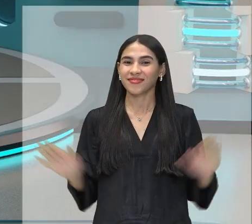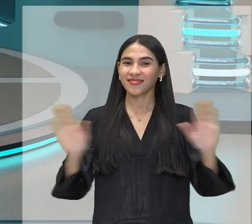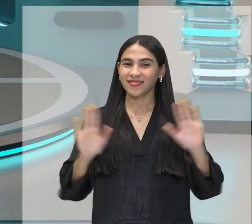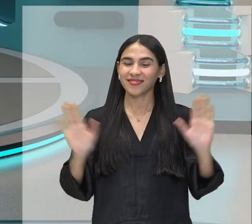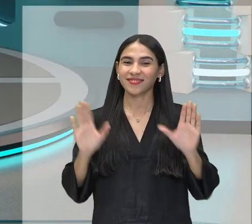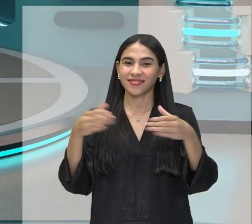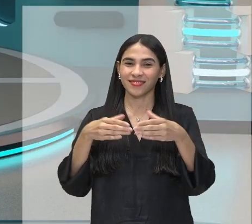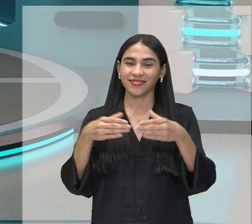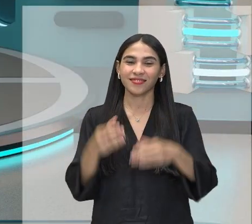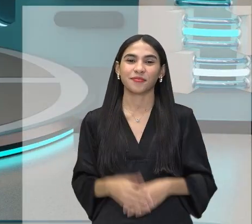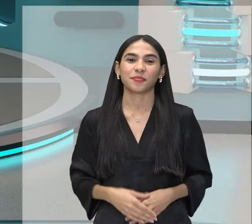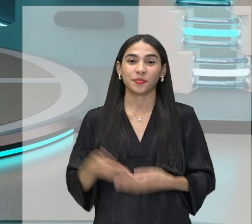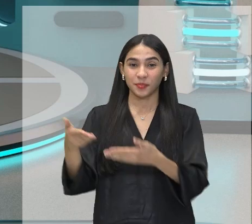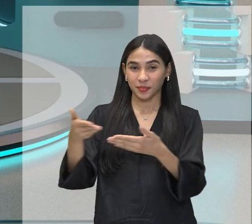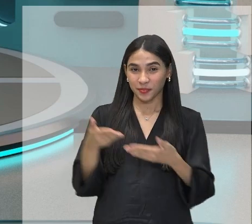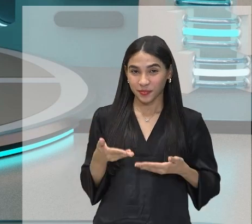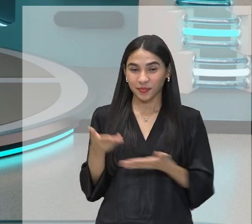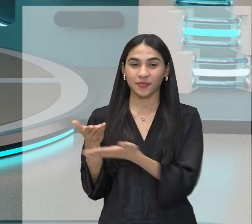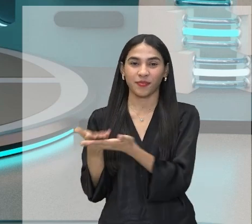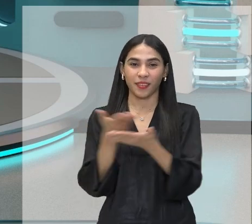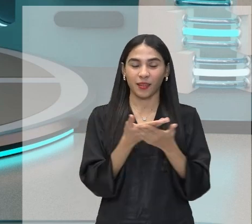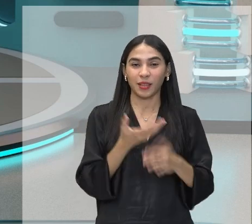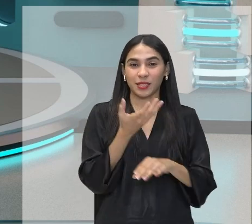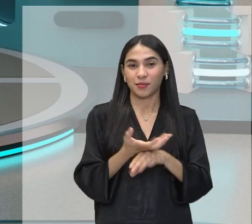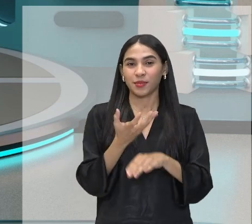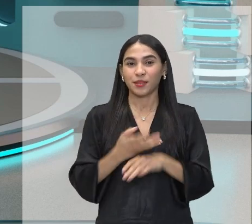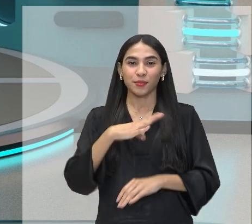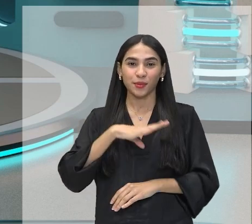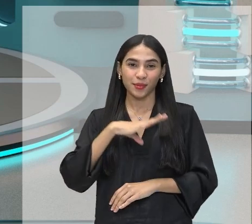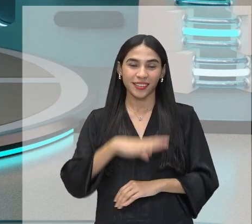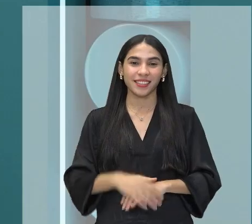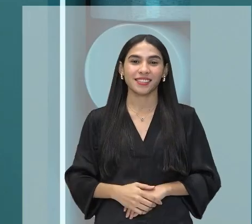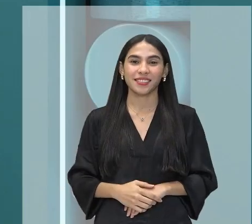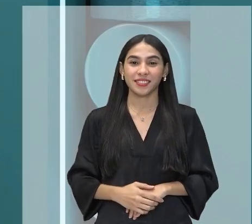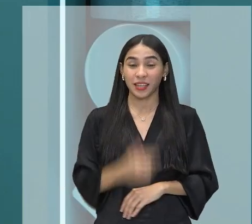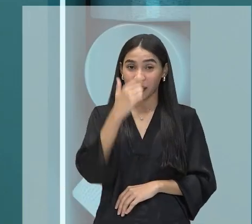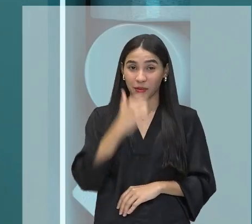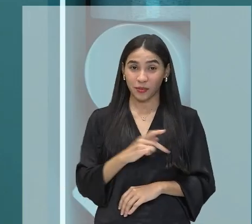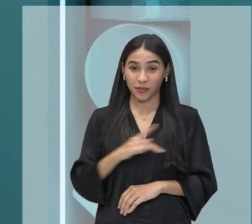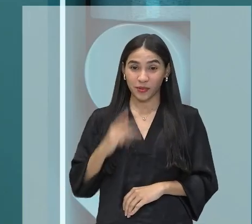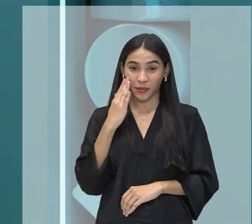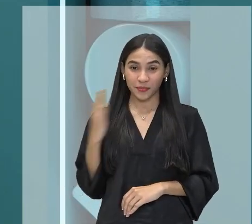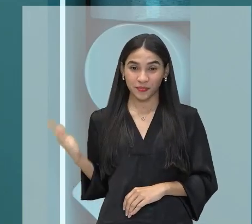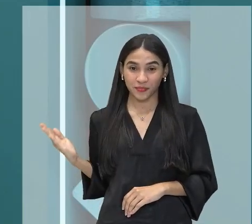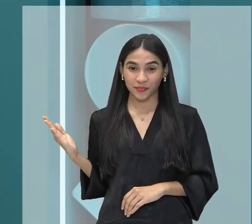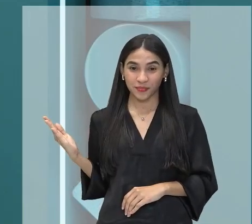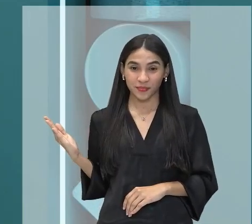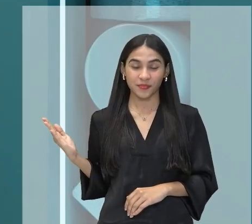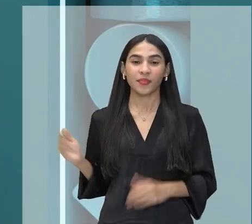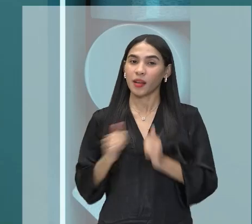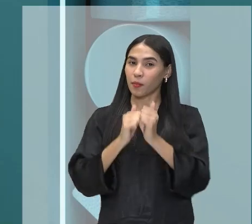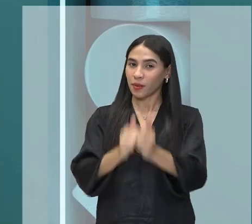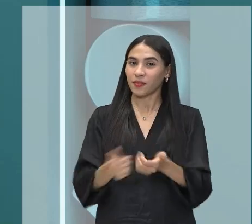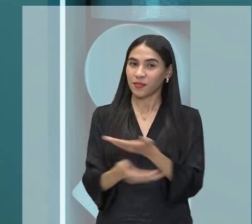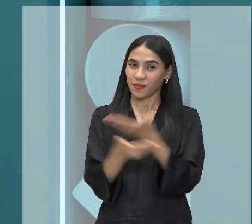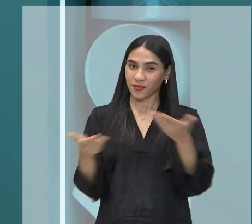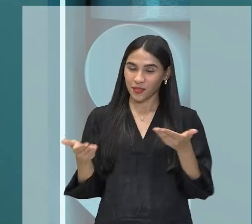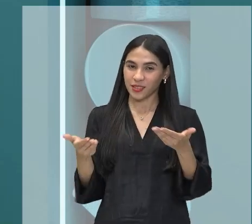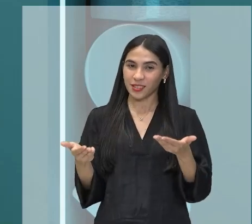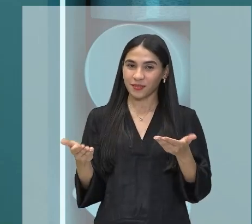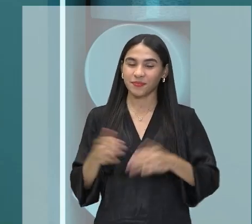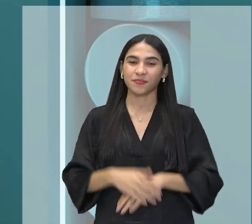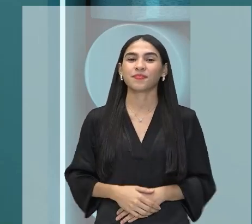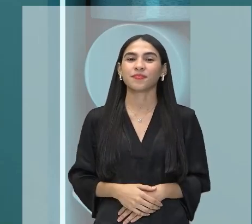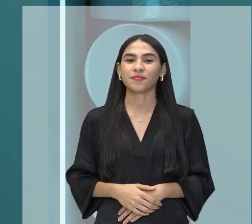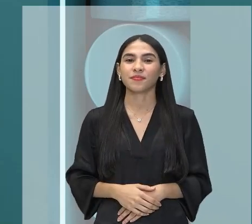Olá, turmas! Bem-vindos a mais uma aula de língua portuguesa. Eu sou o professor Denilson e vou acompanhar vocês neste